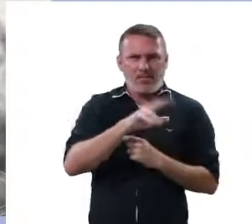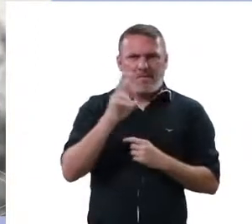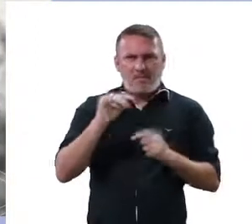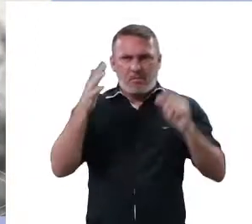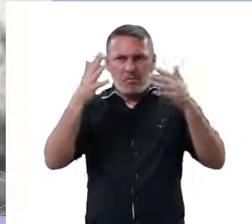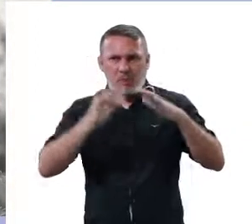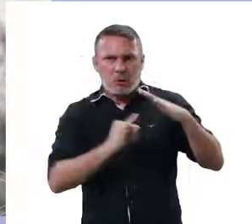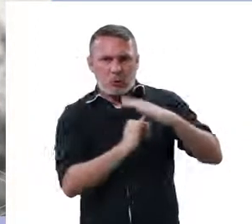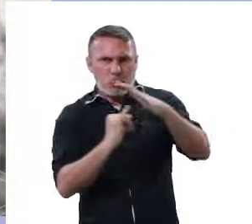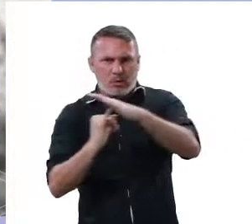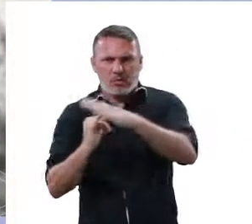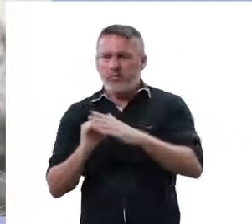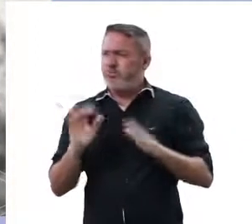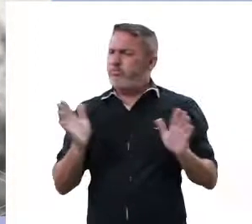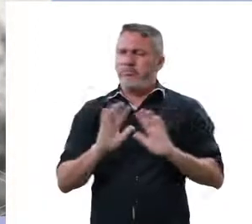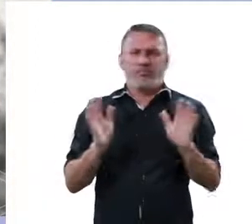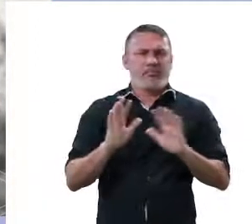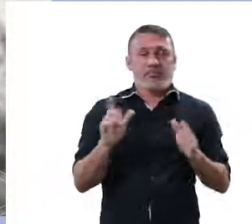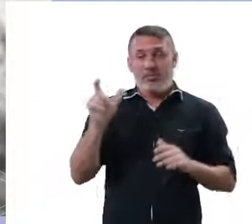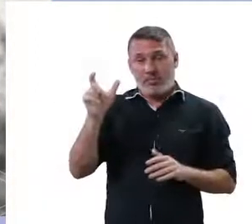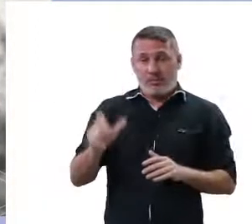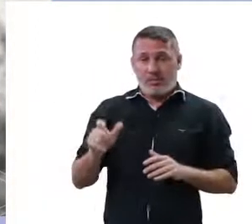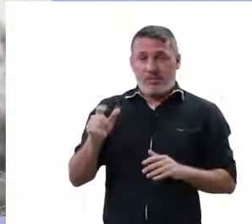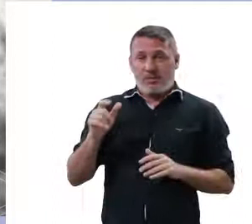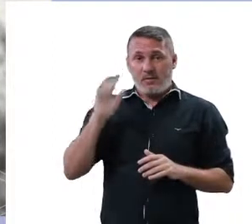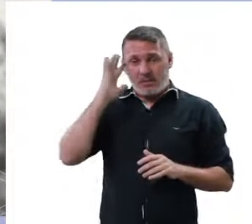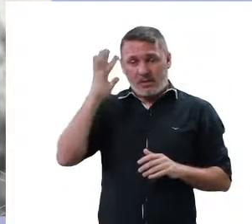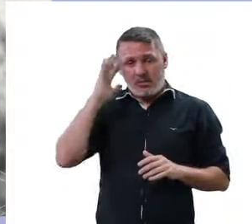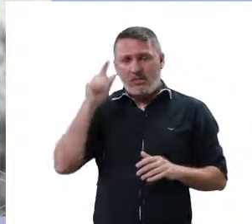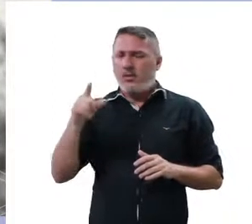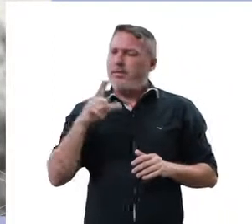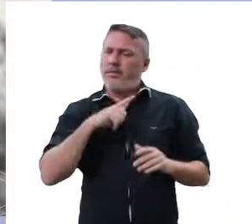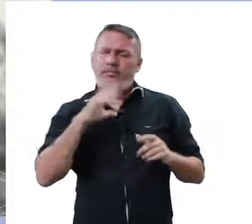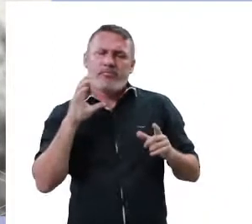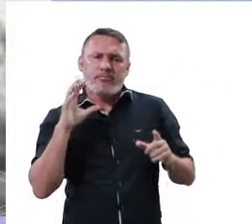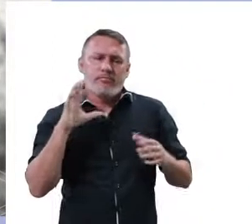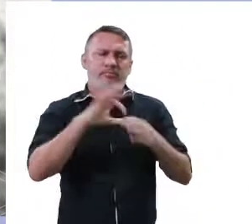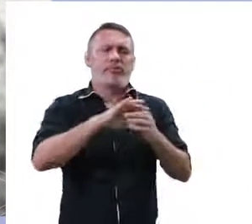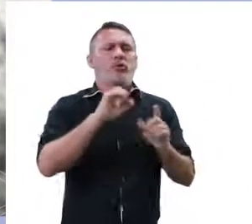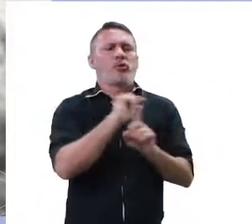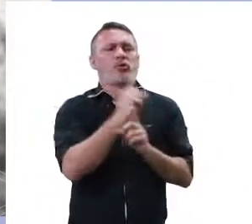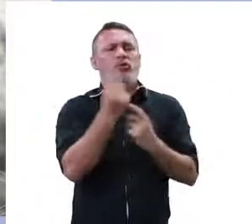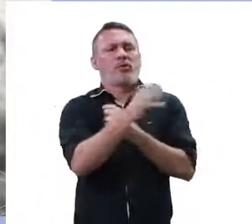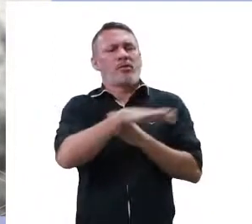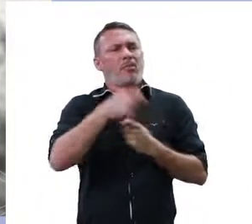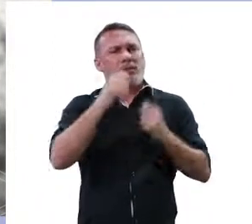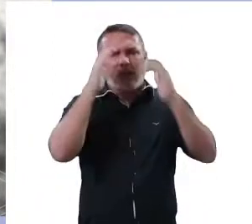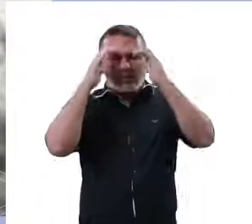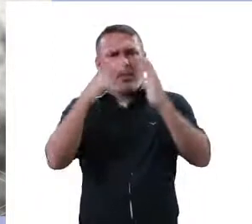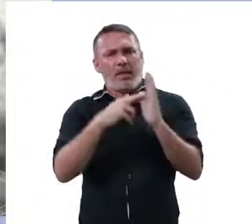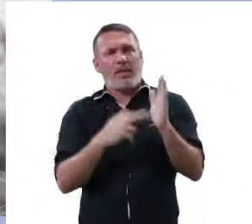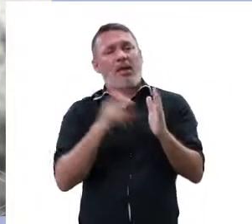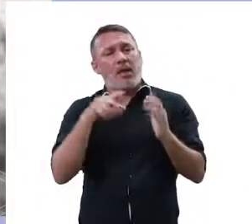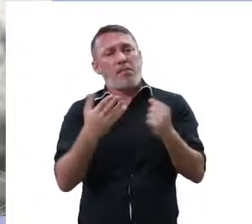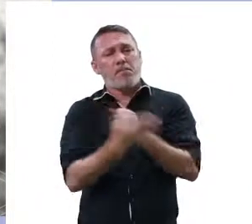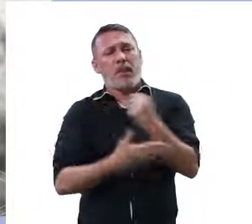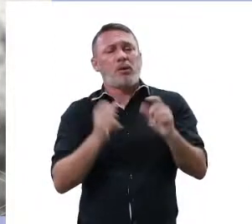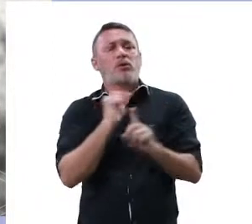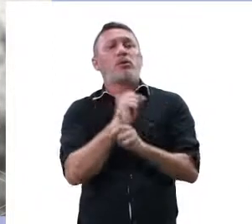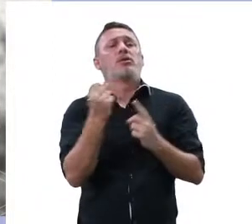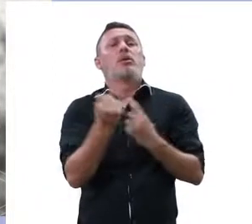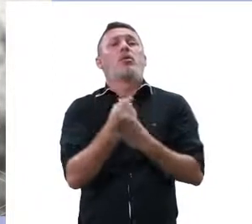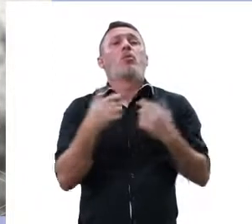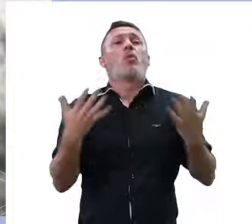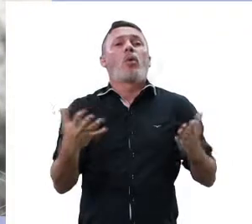ao provocar o enfraquecimento das instituições, lógico que não. Durkheim, ele coloca o seguinte: a sociedade evolui se ela seguir as regras, e a